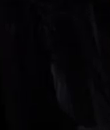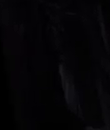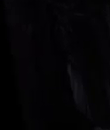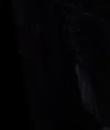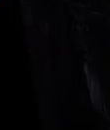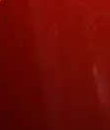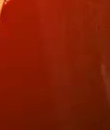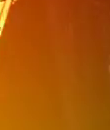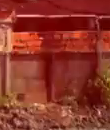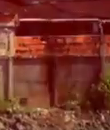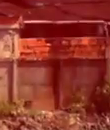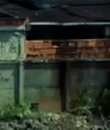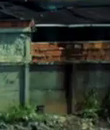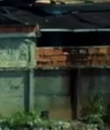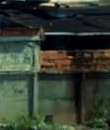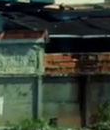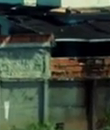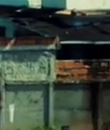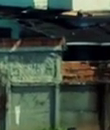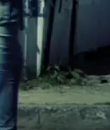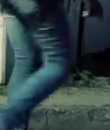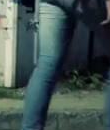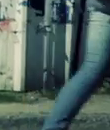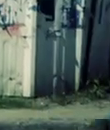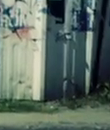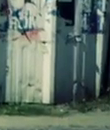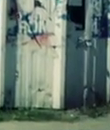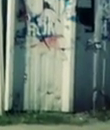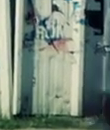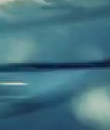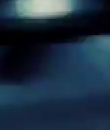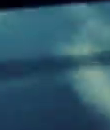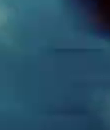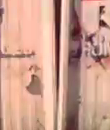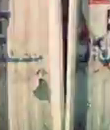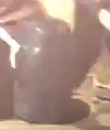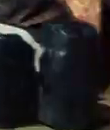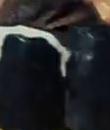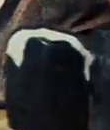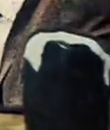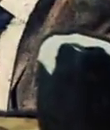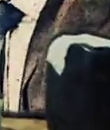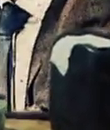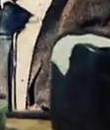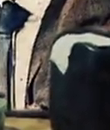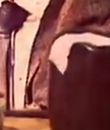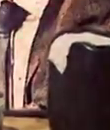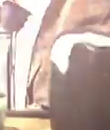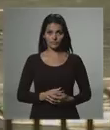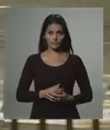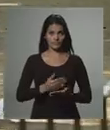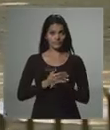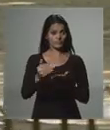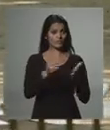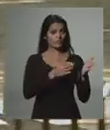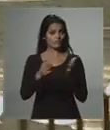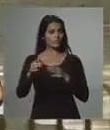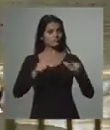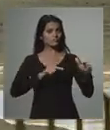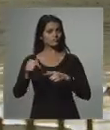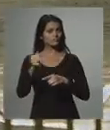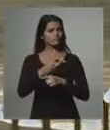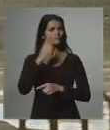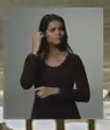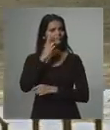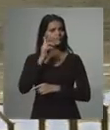Para onde vão os recursos? Os abusos sexuais, combate a esse tipo de violência. É até uma vergonha. No começo do meu